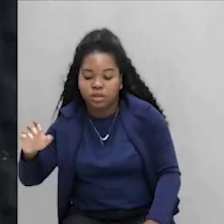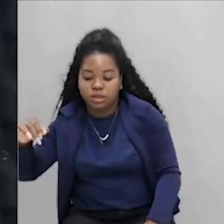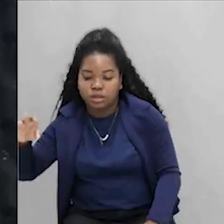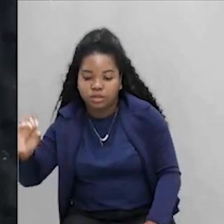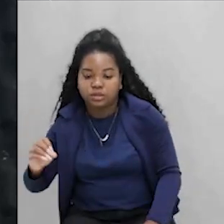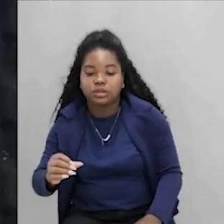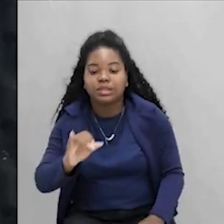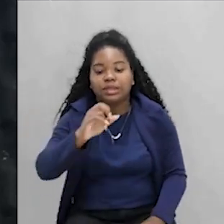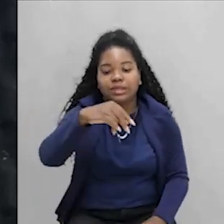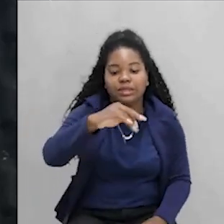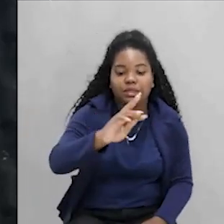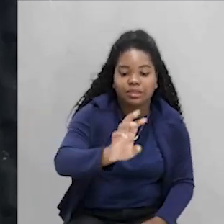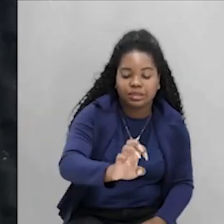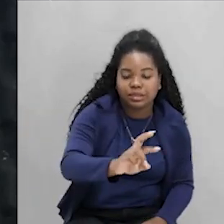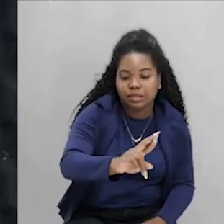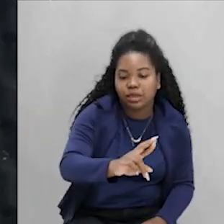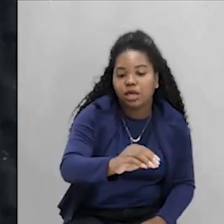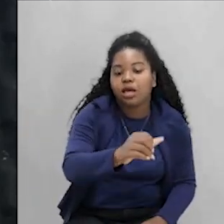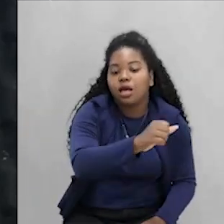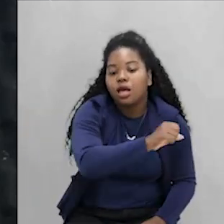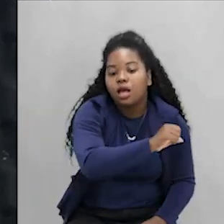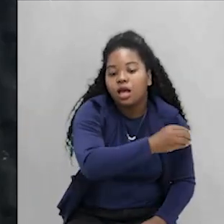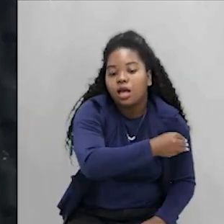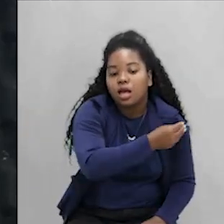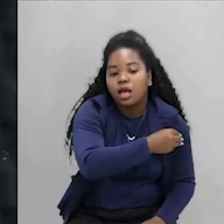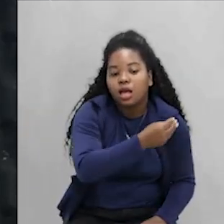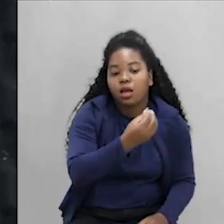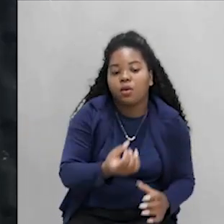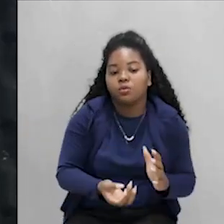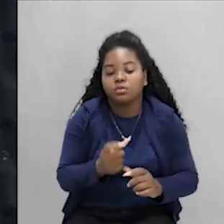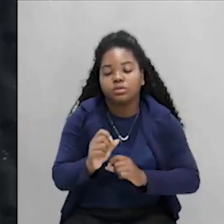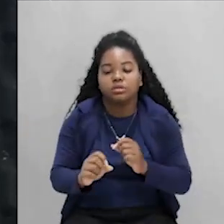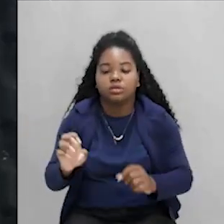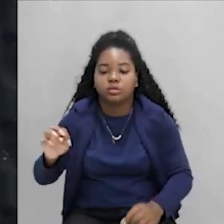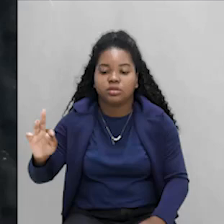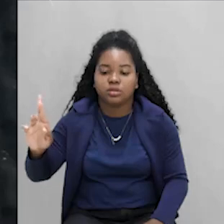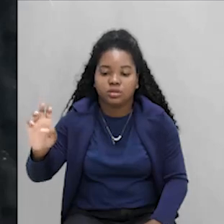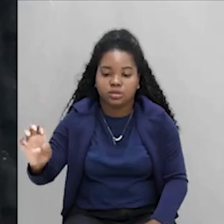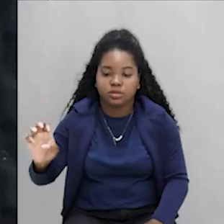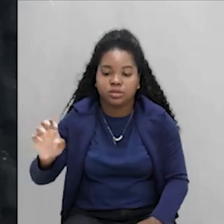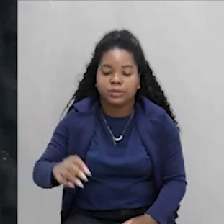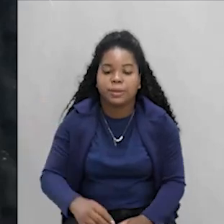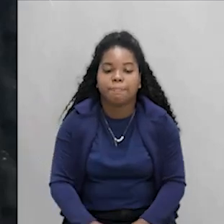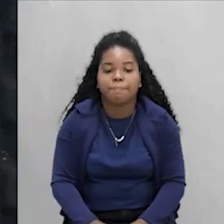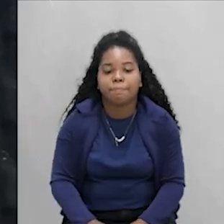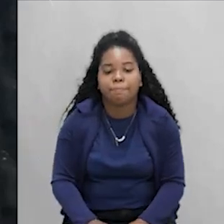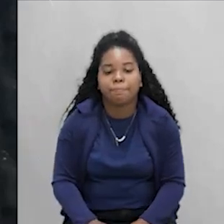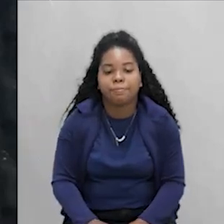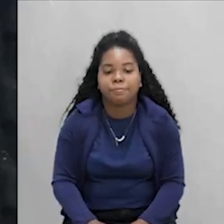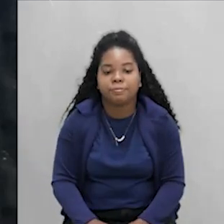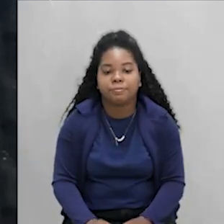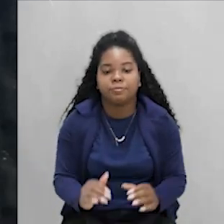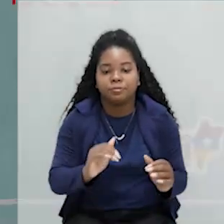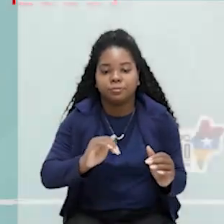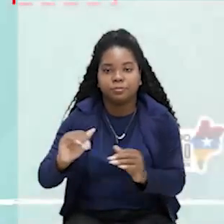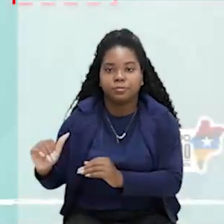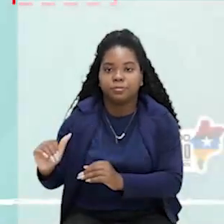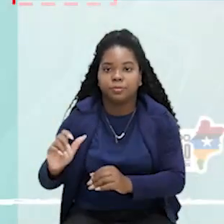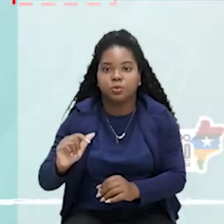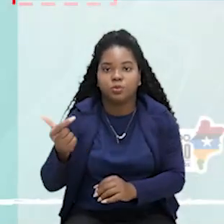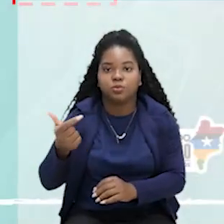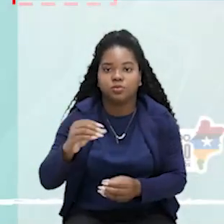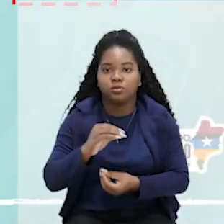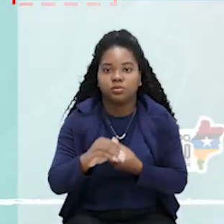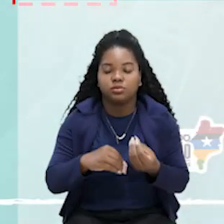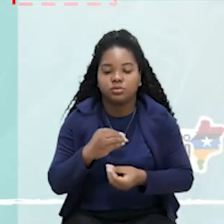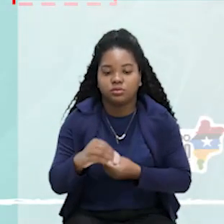intermolecular o álcool vai gerar um éter show de bola turma uma outra